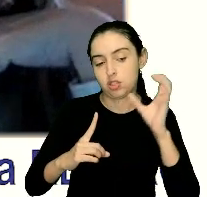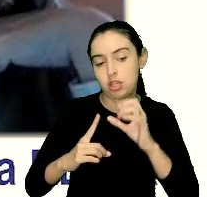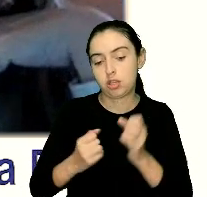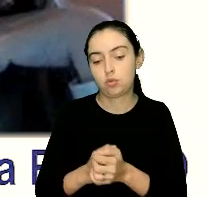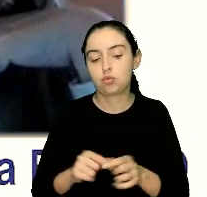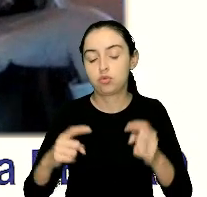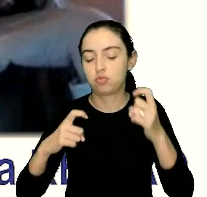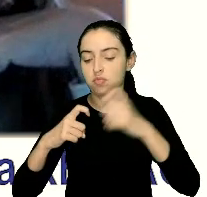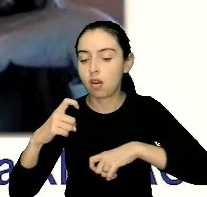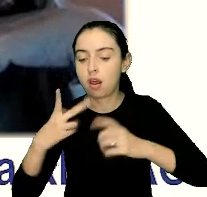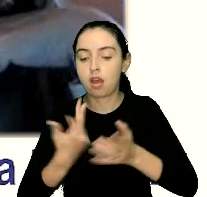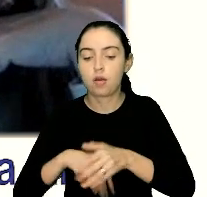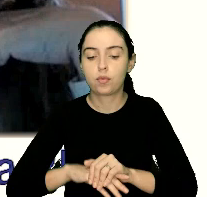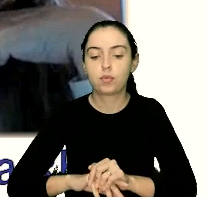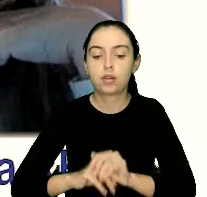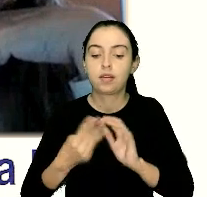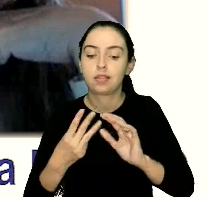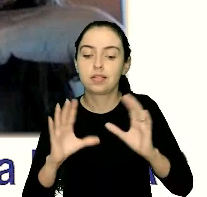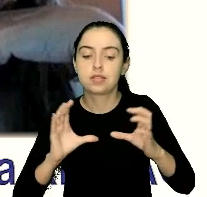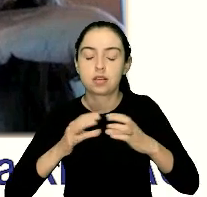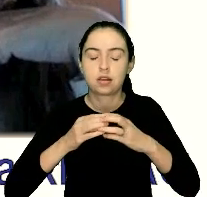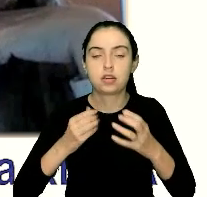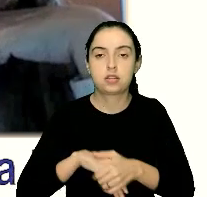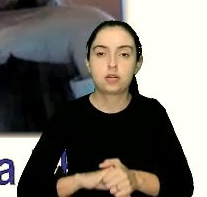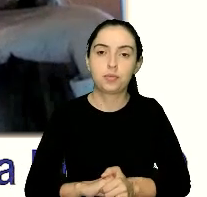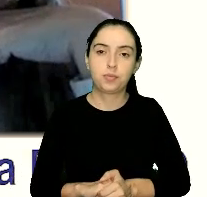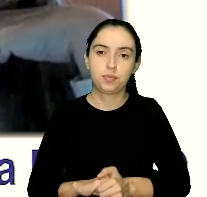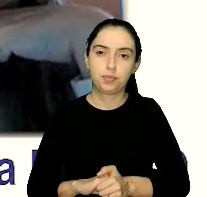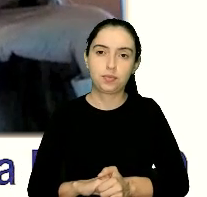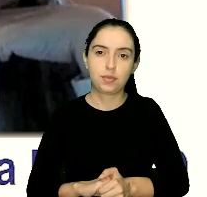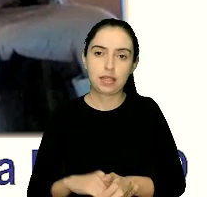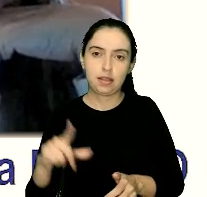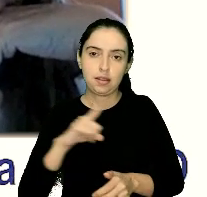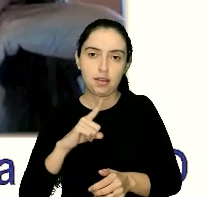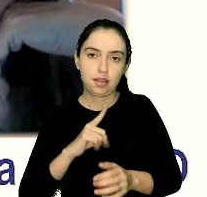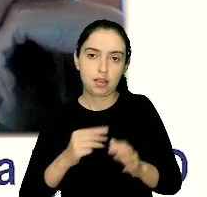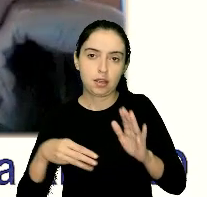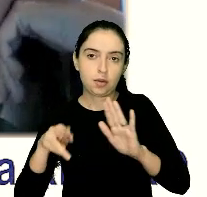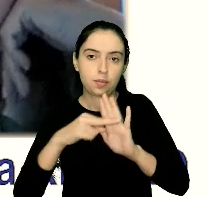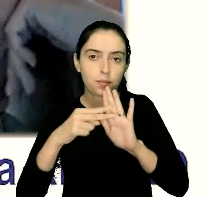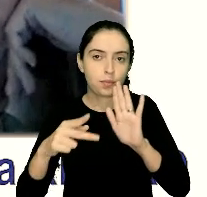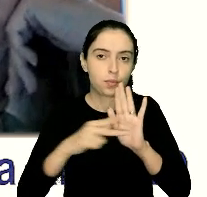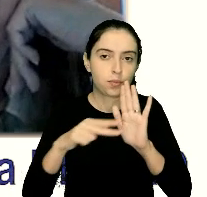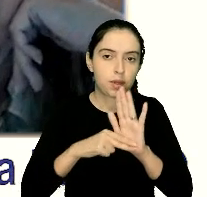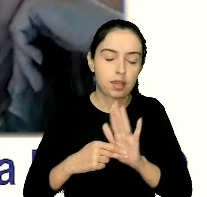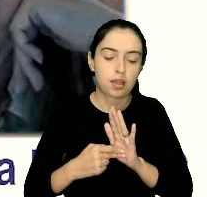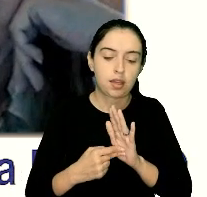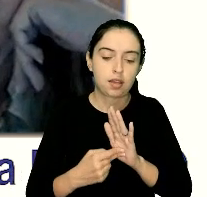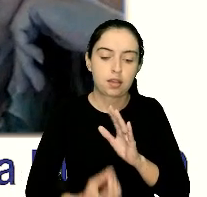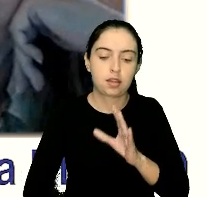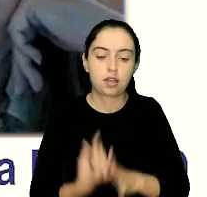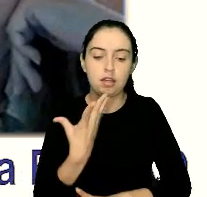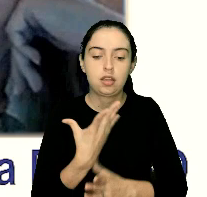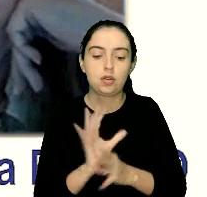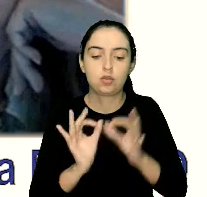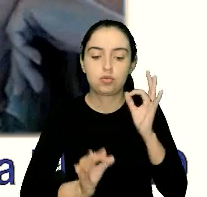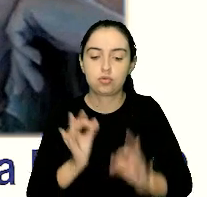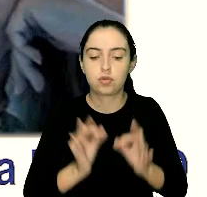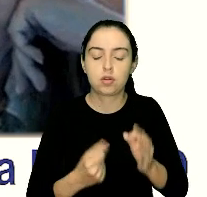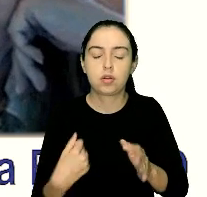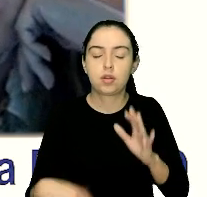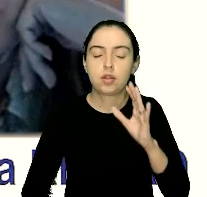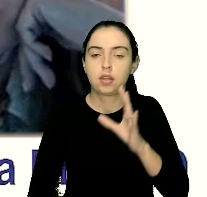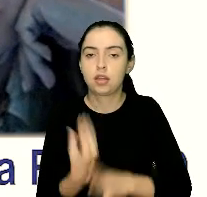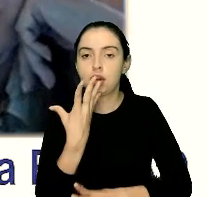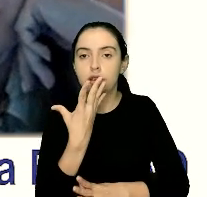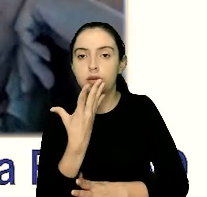região. Então, tem a portaria que criou a comissão do tribunal, a portaria que criou a comissão da seção judiciária de